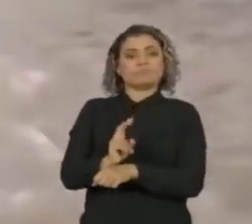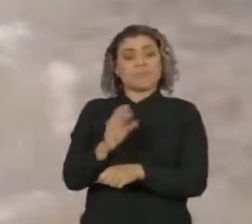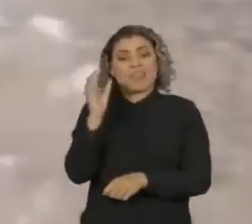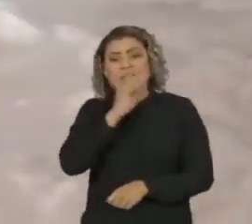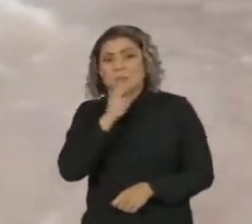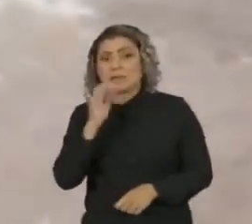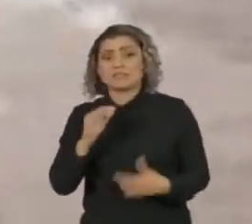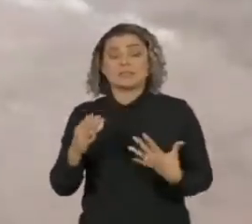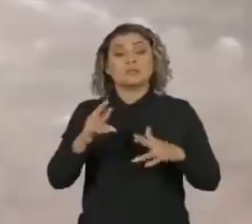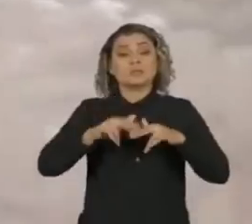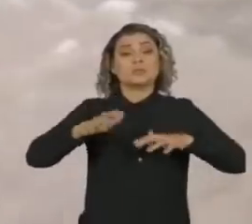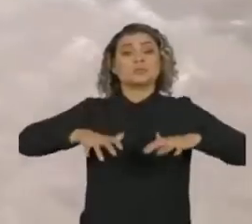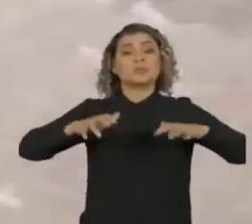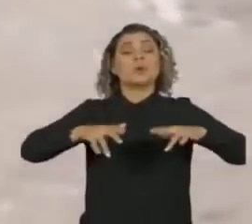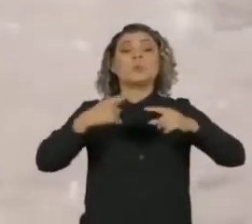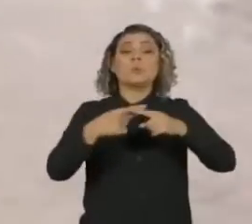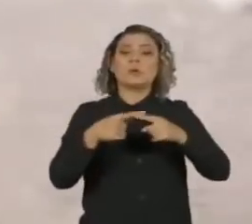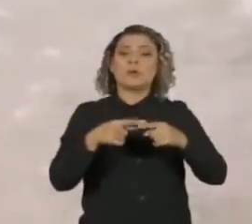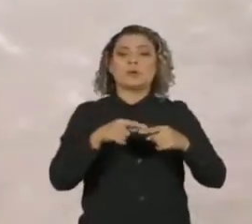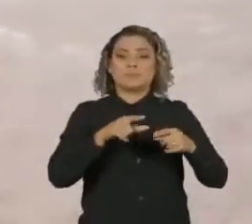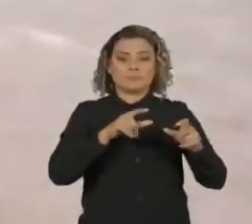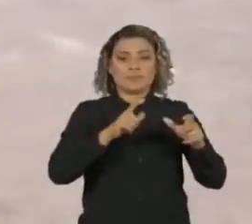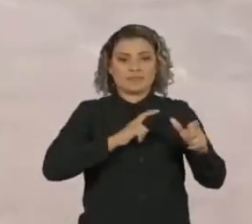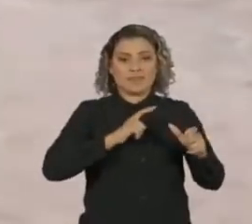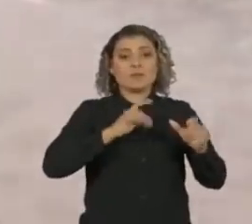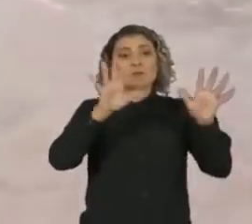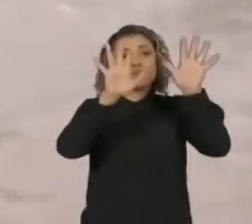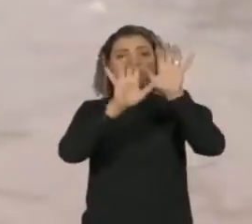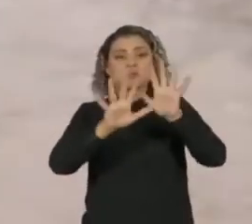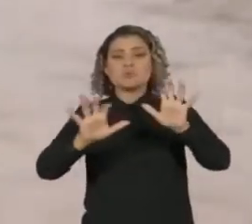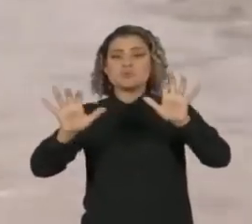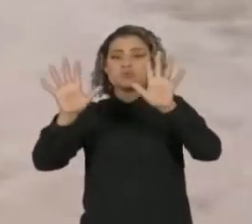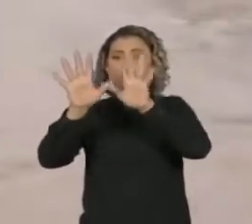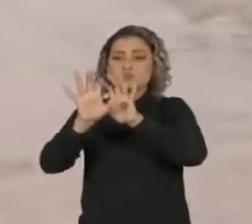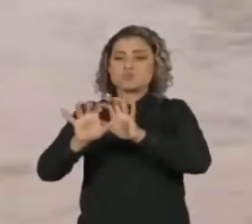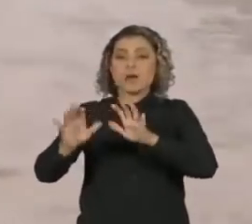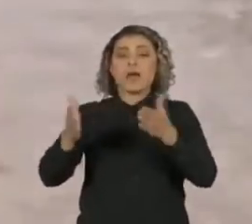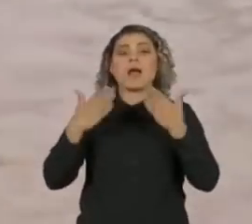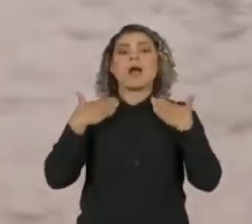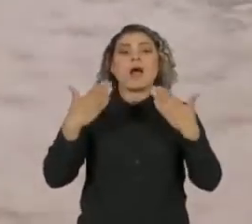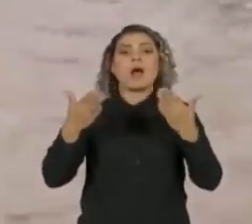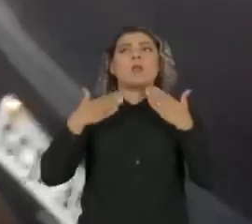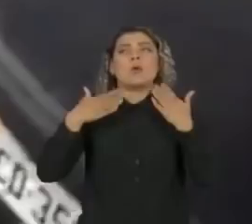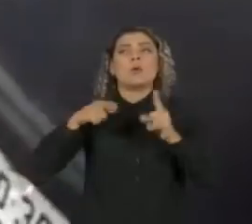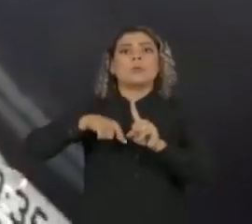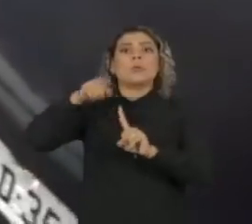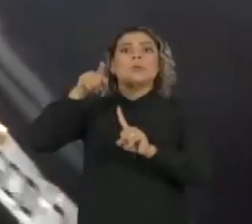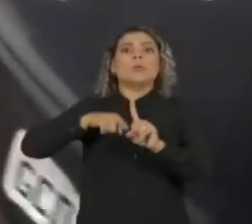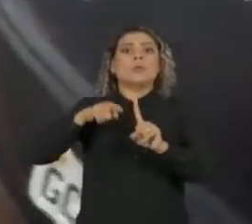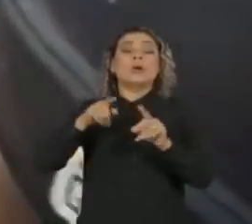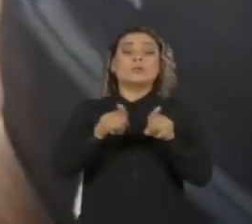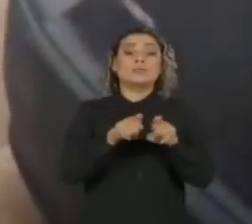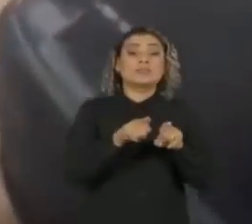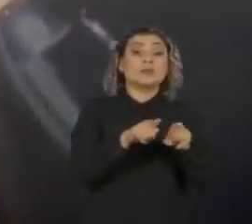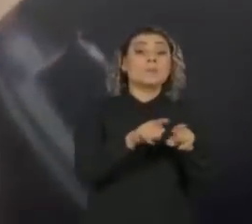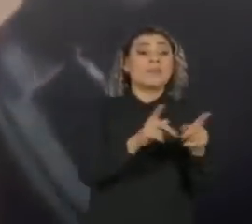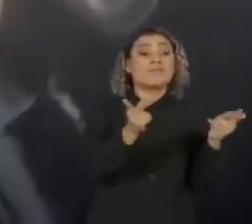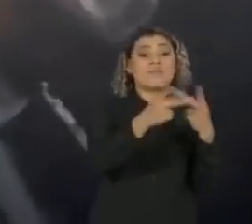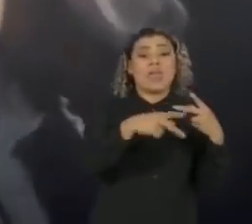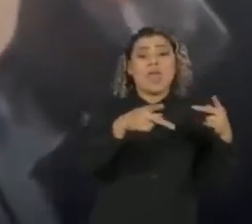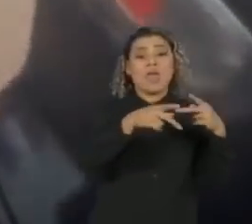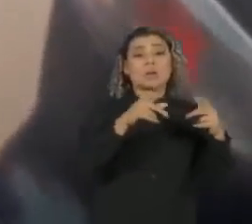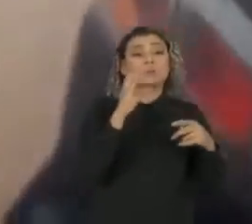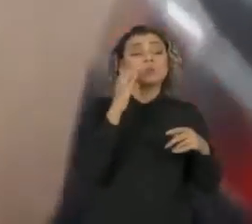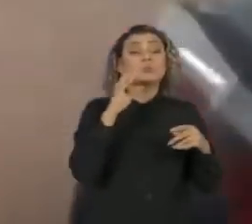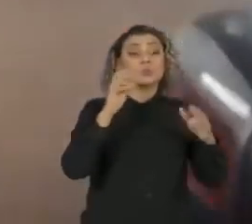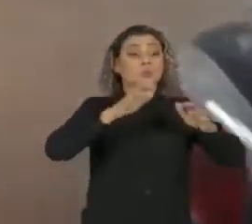temporal aconteceu por causa de áreas de instabilidade formadas pela combinação de calor com a entrada de umidade. A cidade registrou mais de 20